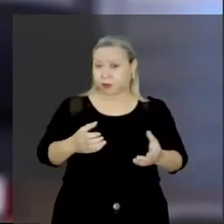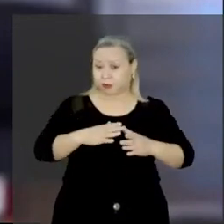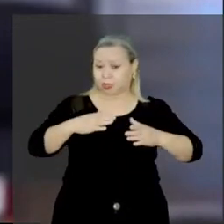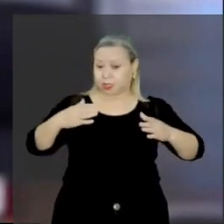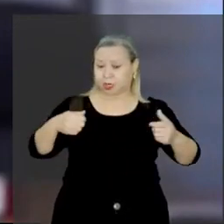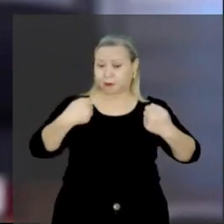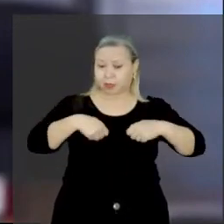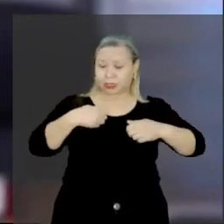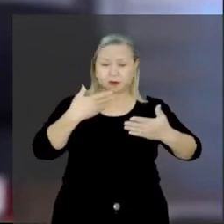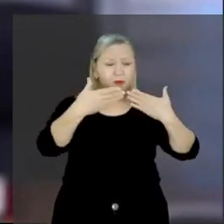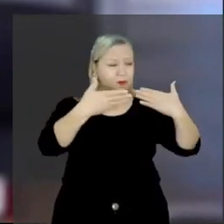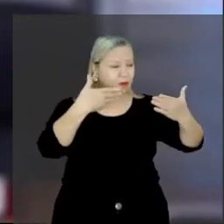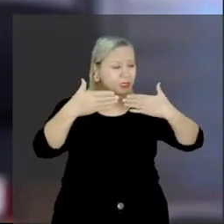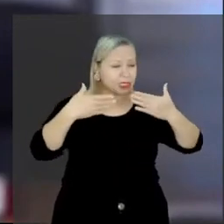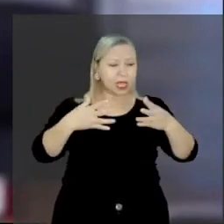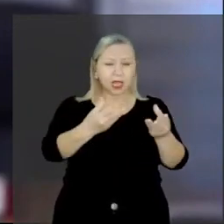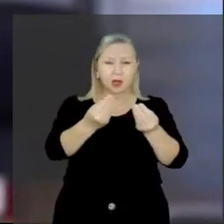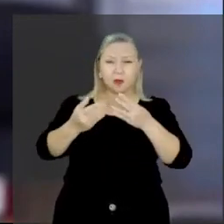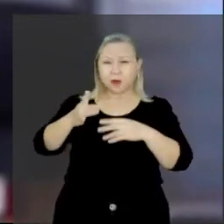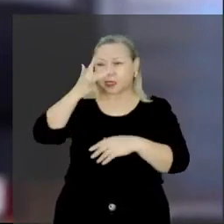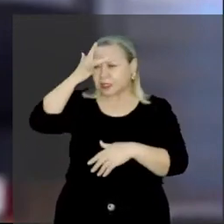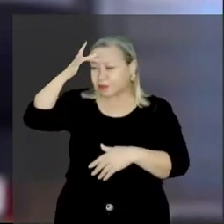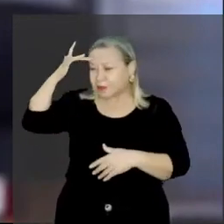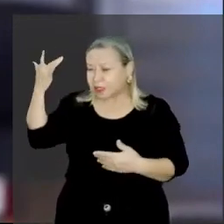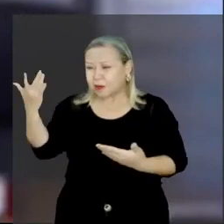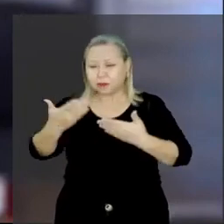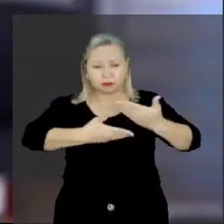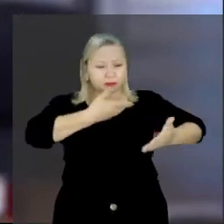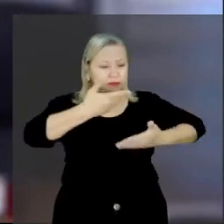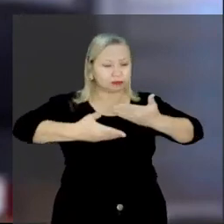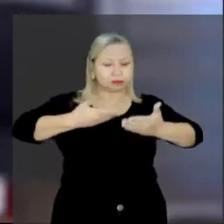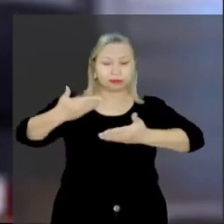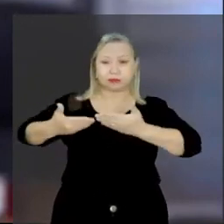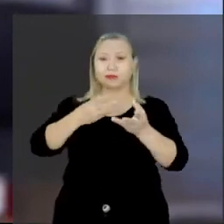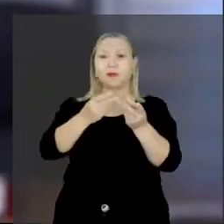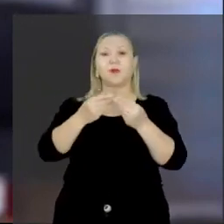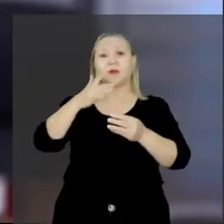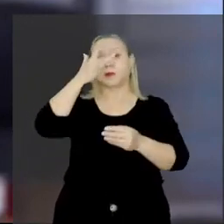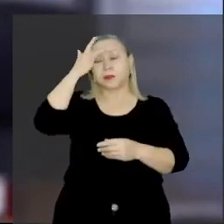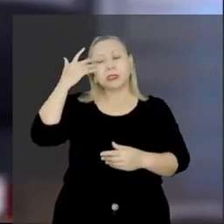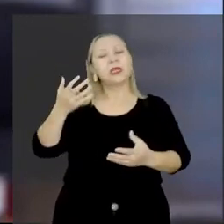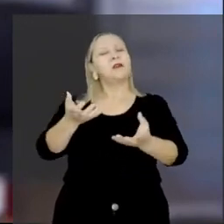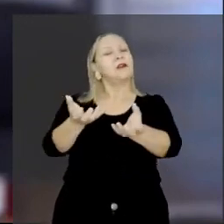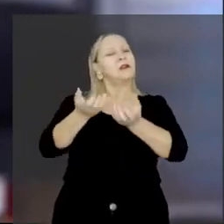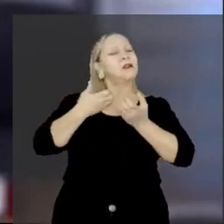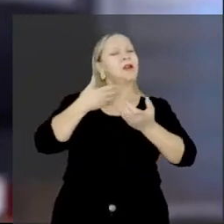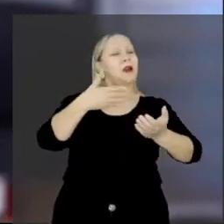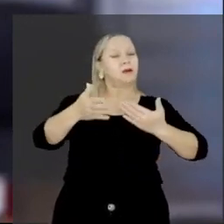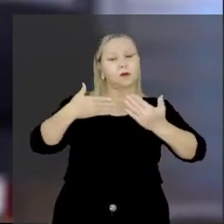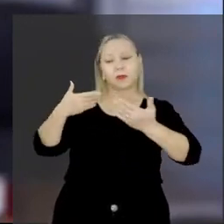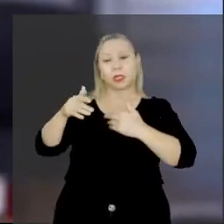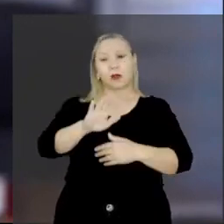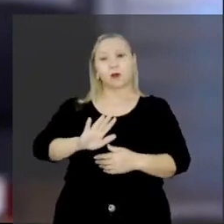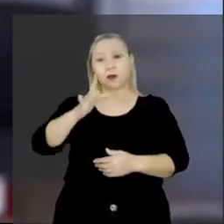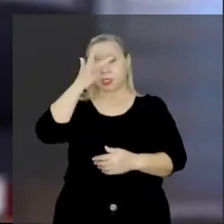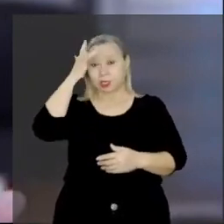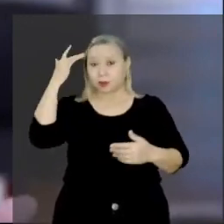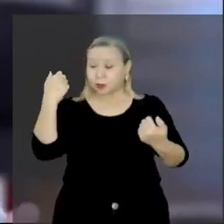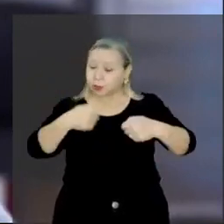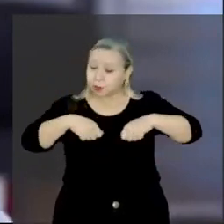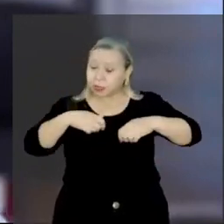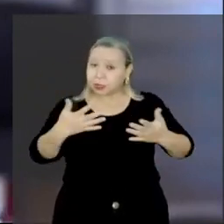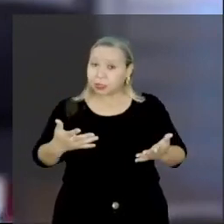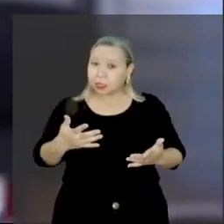de reconstrução do Brasil, melhor para o PT, melhor para o candidato a presidente, melhor para os candidatos a